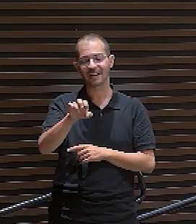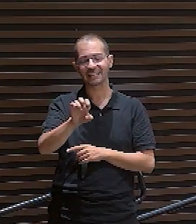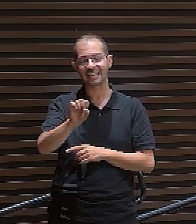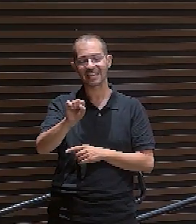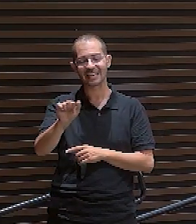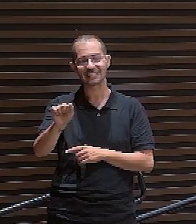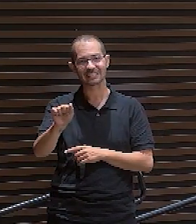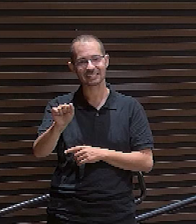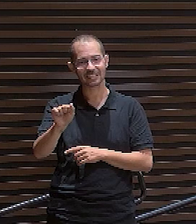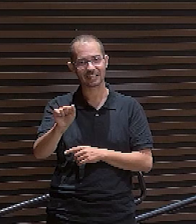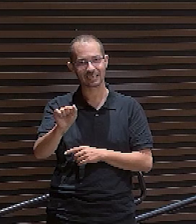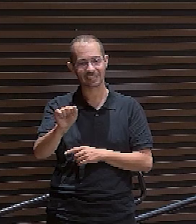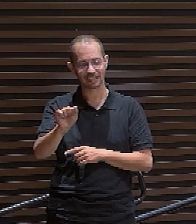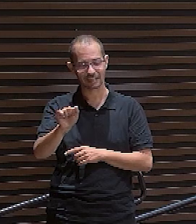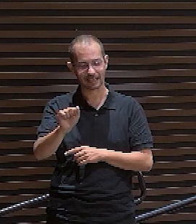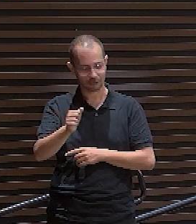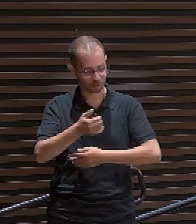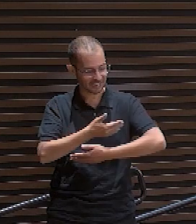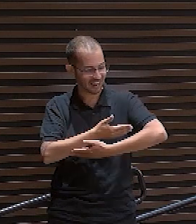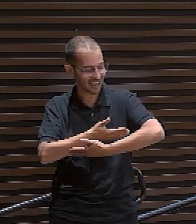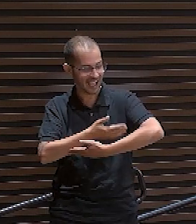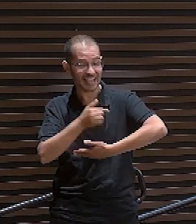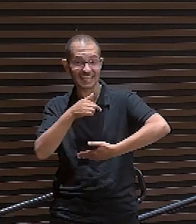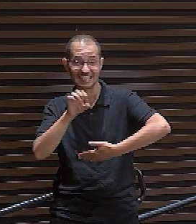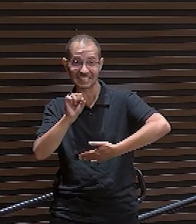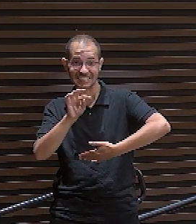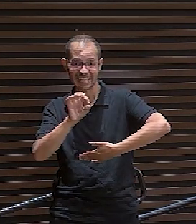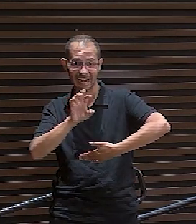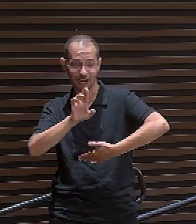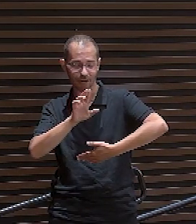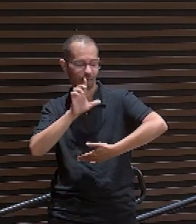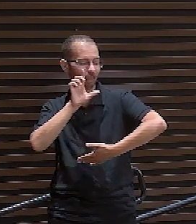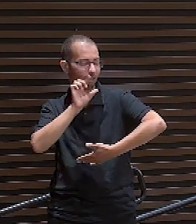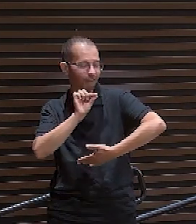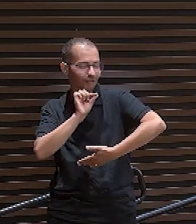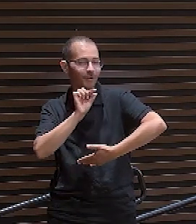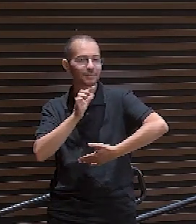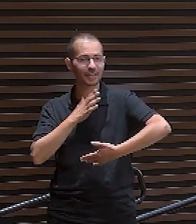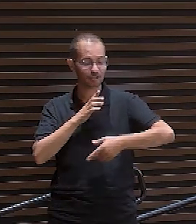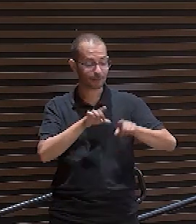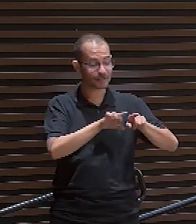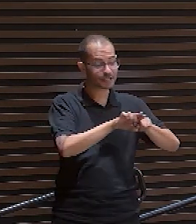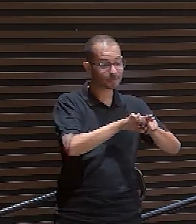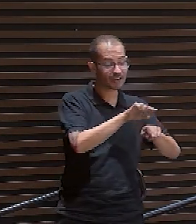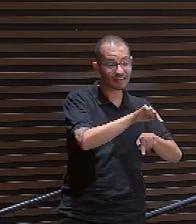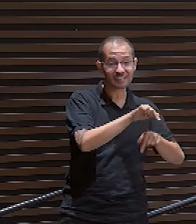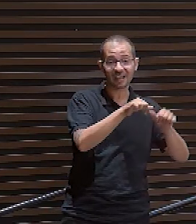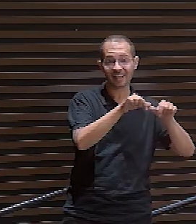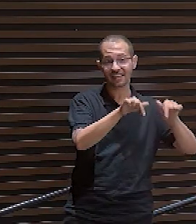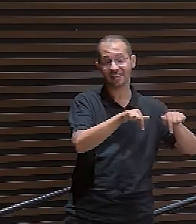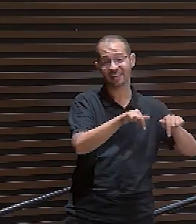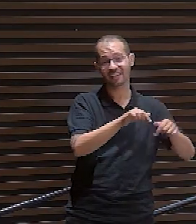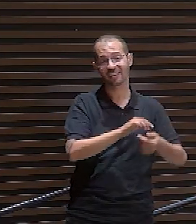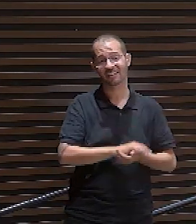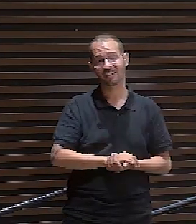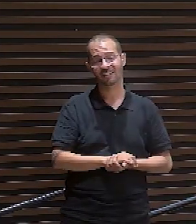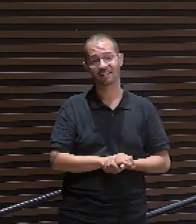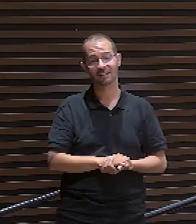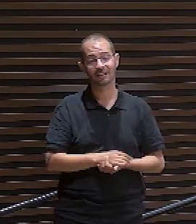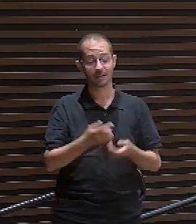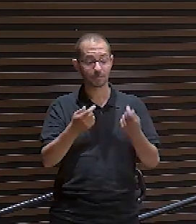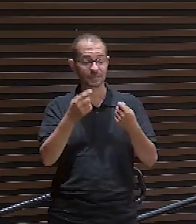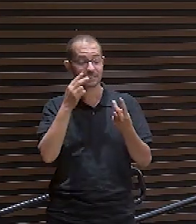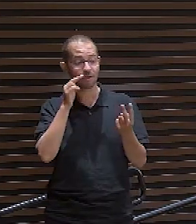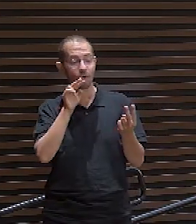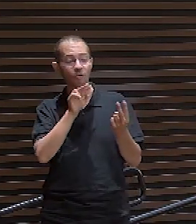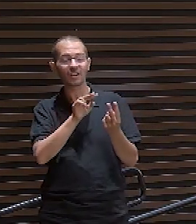a Esther no colo, dormindo, minha irmã que está aqui na frente, e eu preciso olhar para